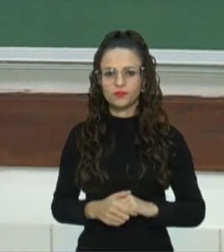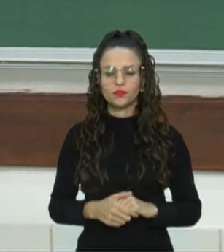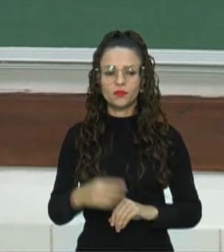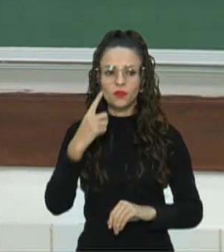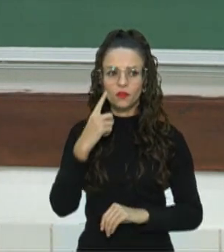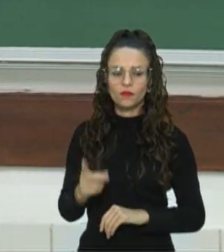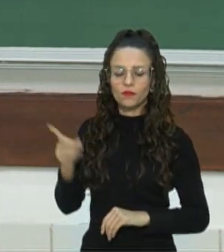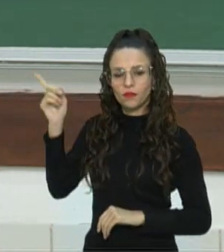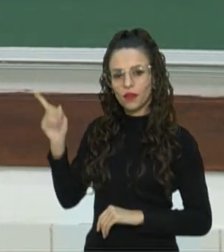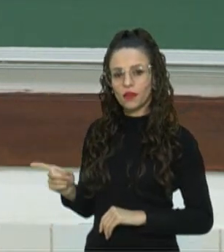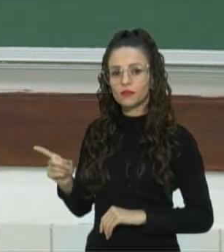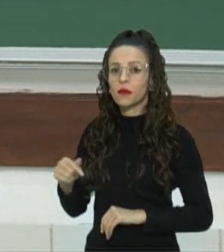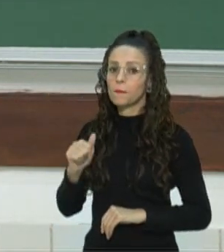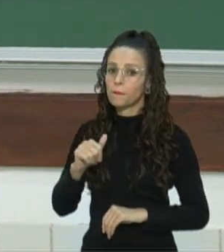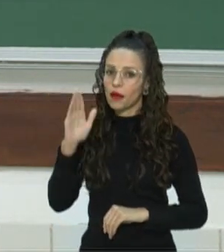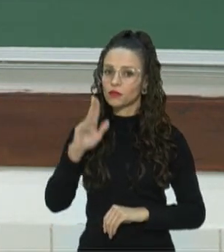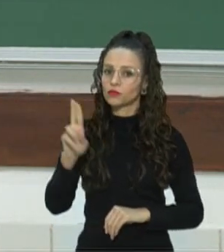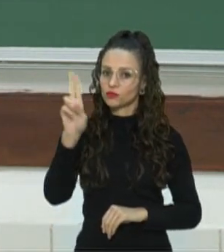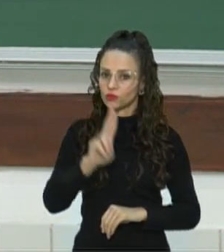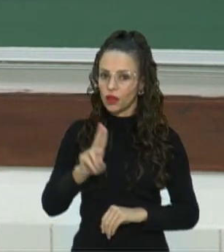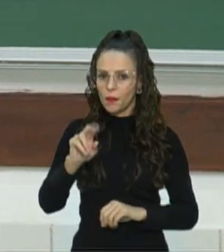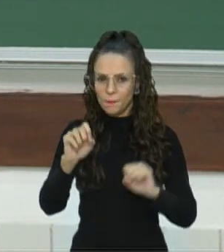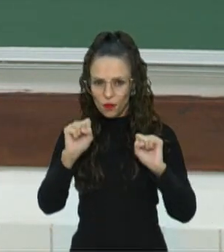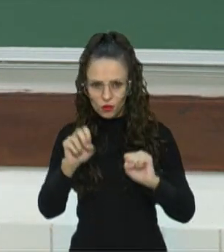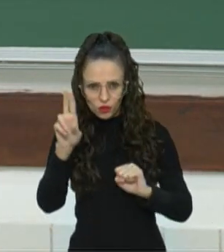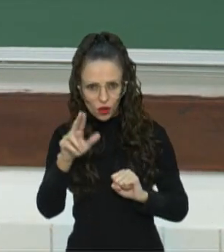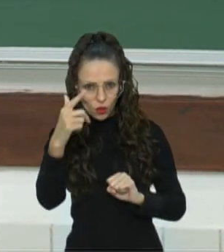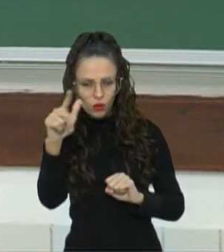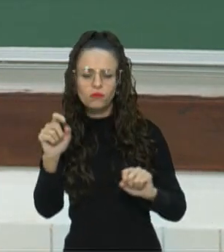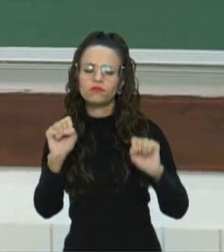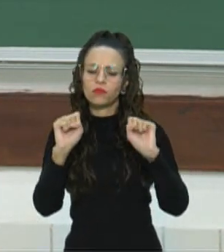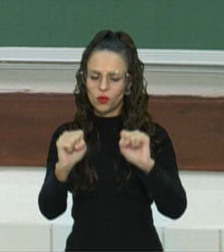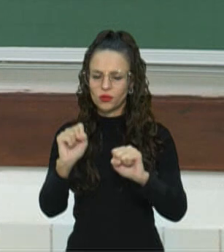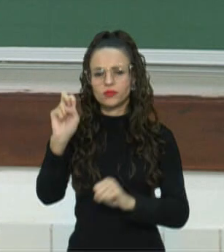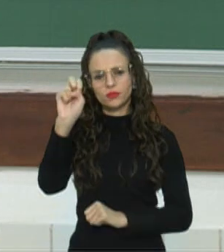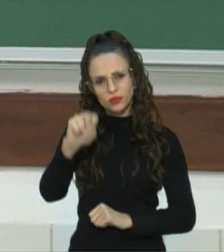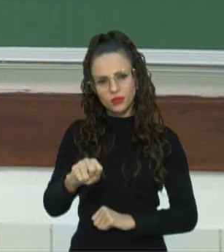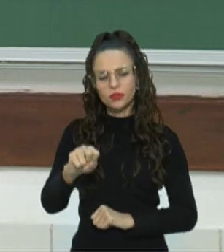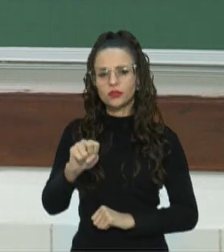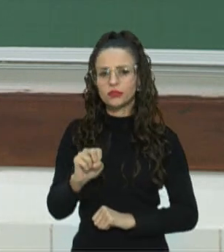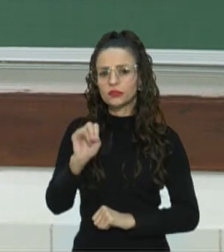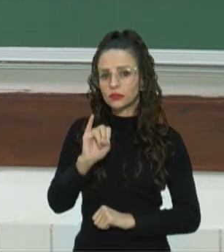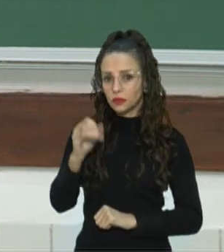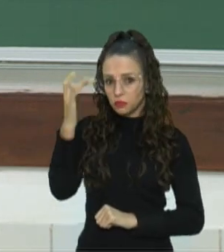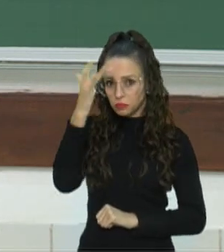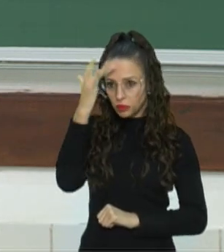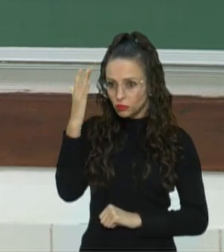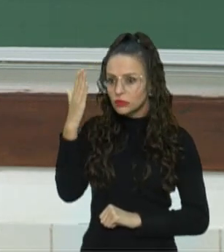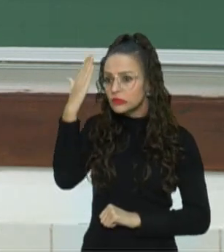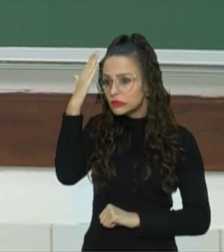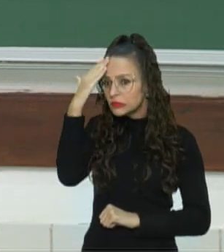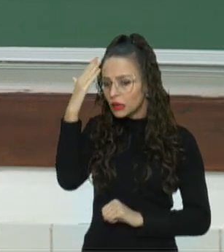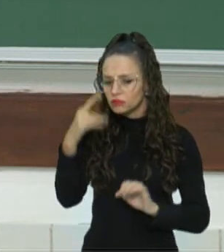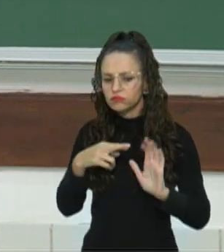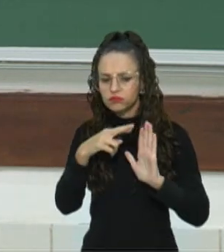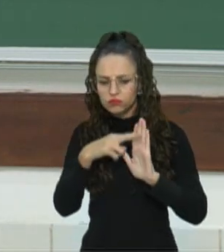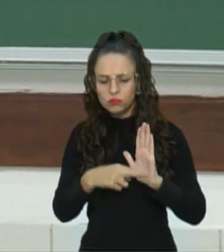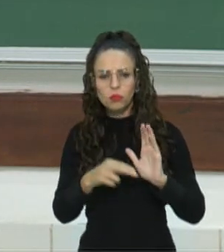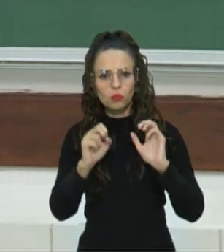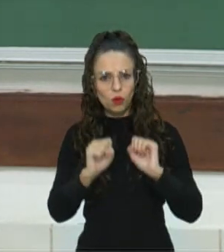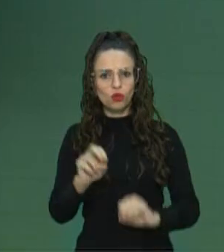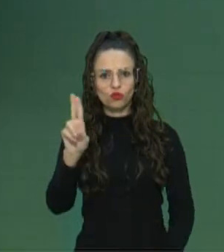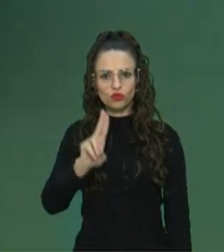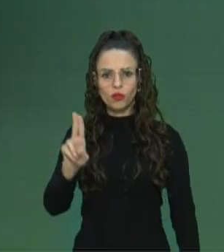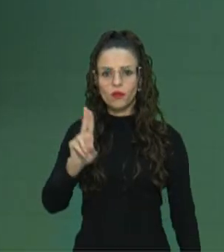ver, esses daqui são os mais utilizados. Podem ser utilizados outros? Claro que pode, deve ser utilizado. Se o praticante domina as técnicas, pode ser usado e